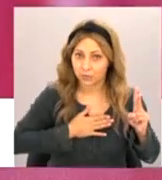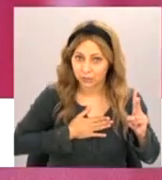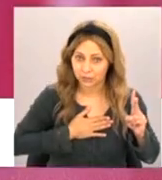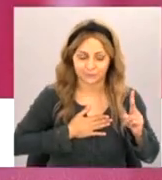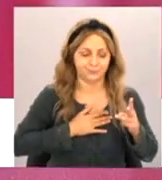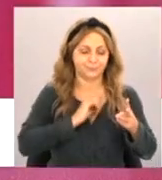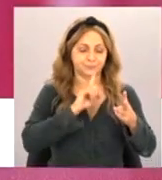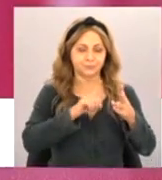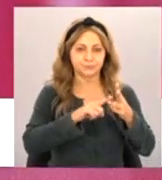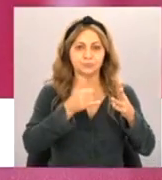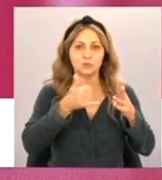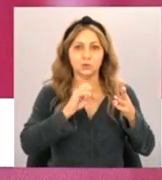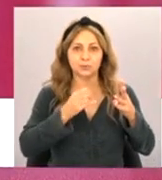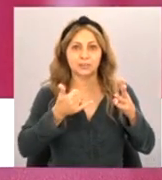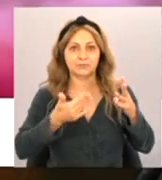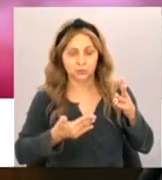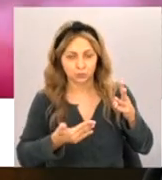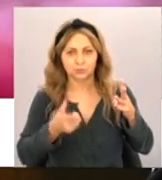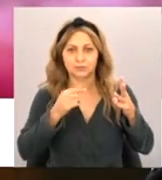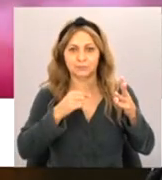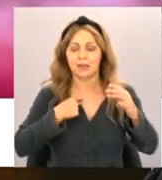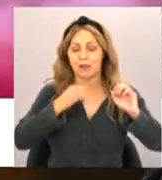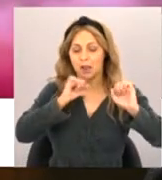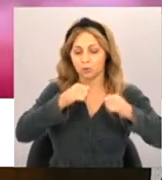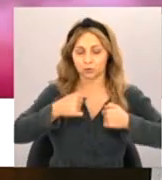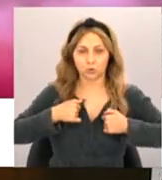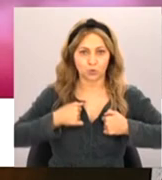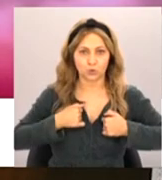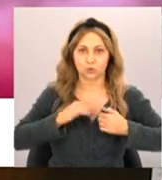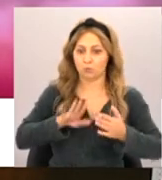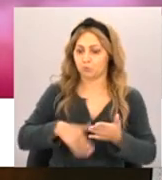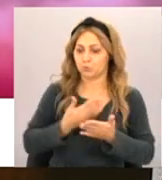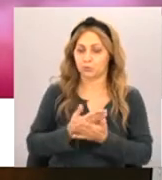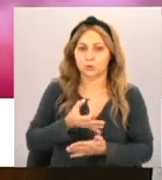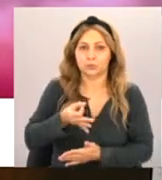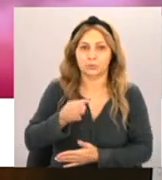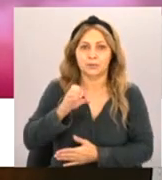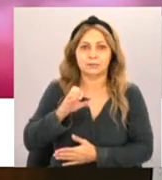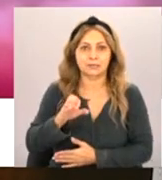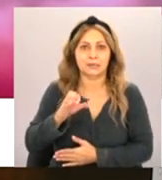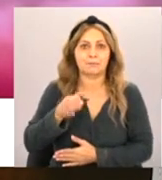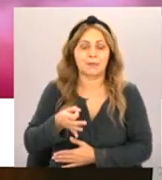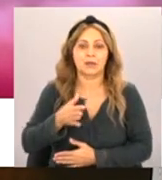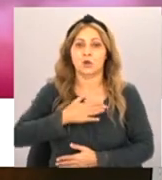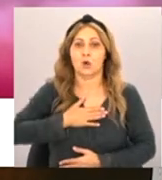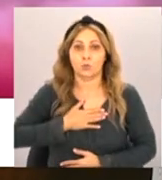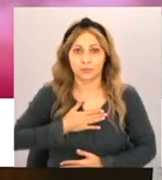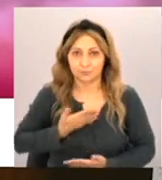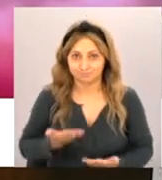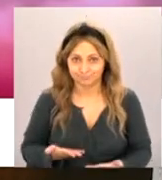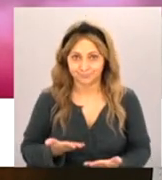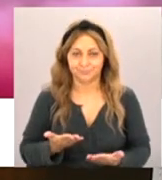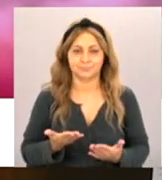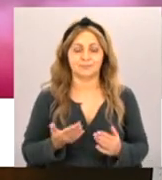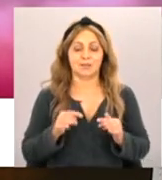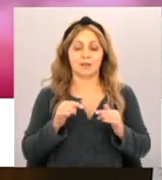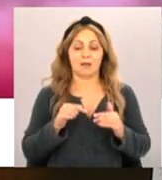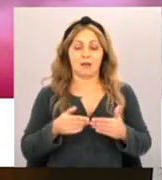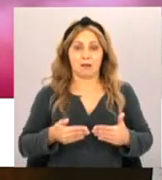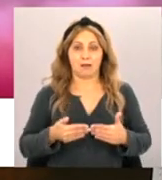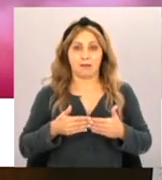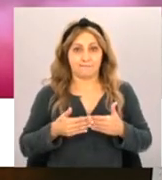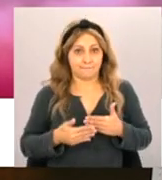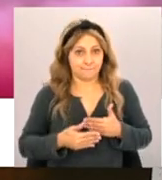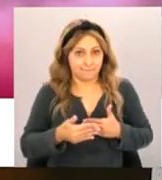novidade que aí também recusou qualquer acordo qualquer das propostas do PCP agora nós sabemos que nesta altura